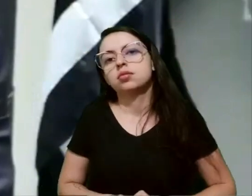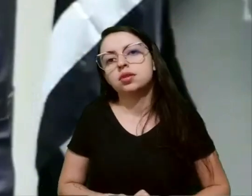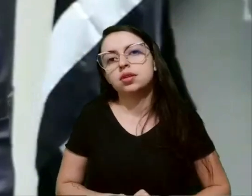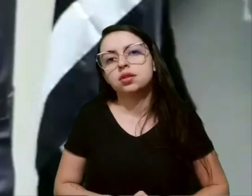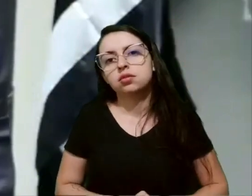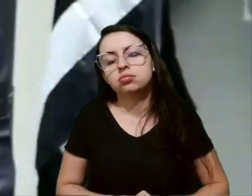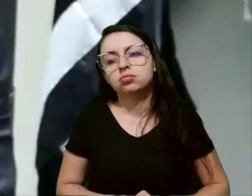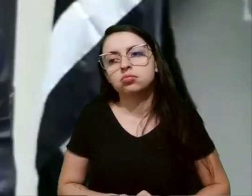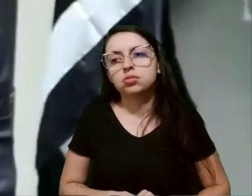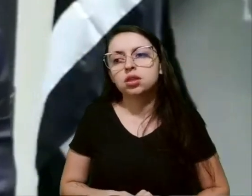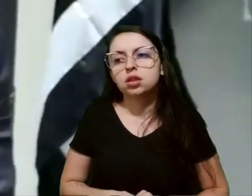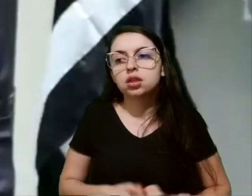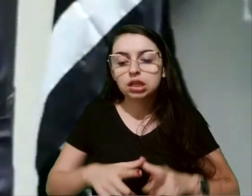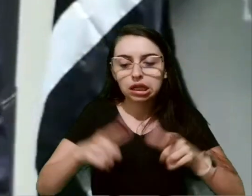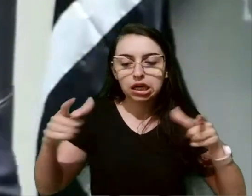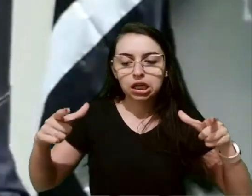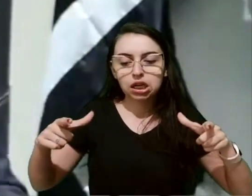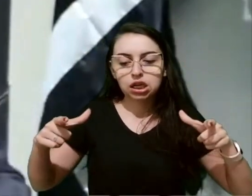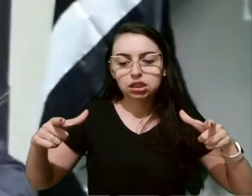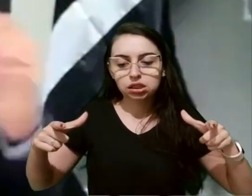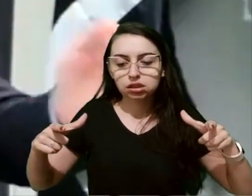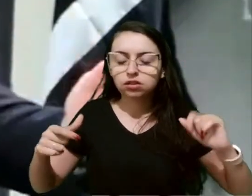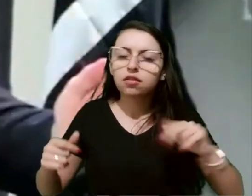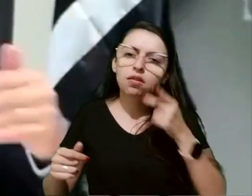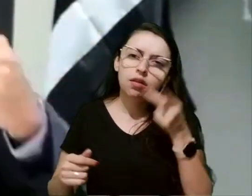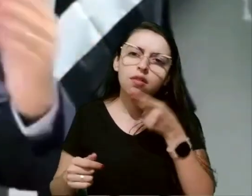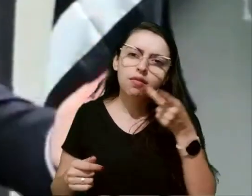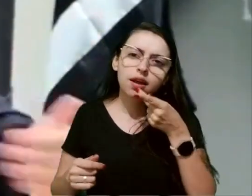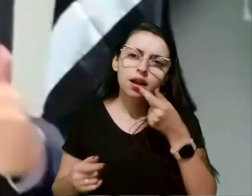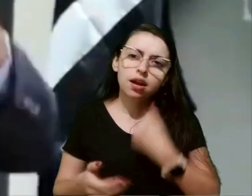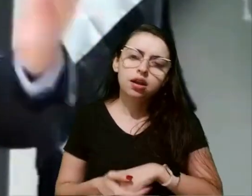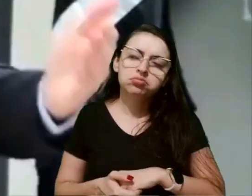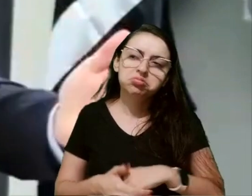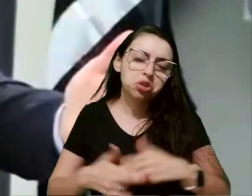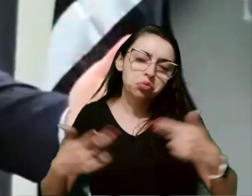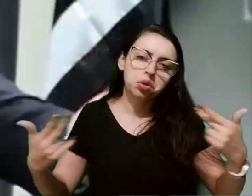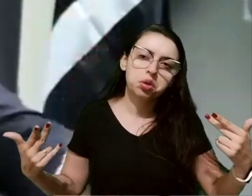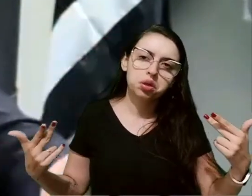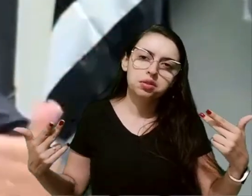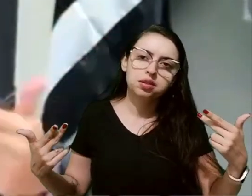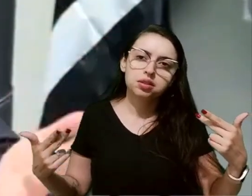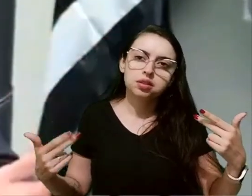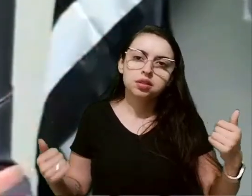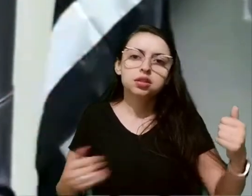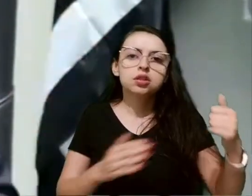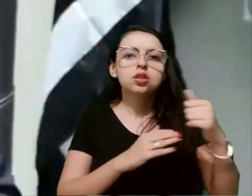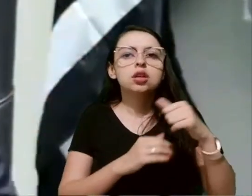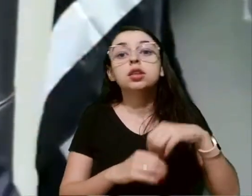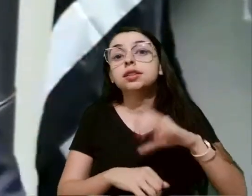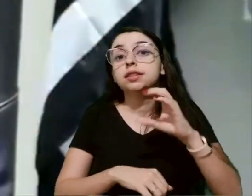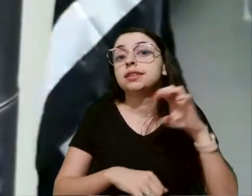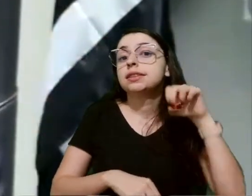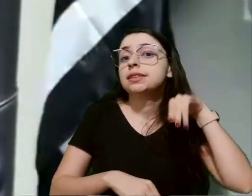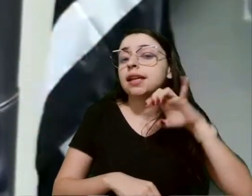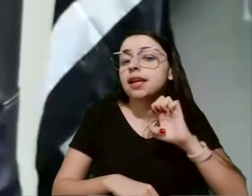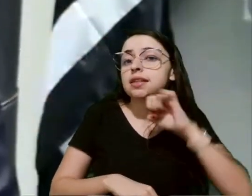certo sentido, é uma grande platitude. Se você fala, né, vai em outros braços das ciências humanas,